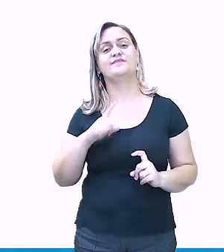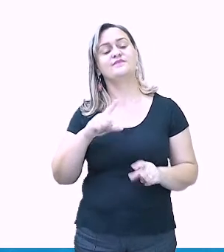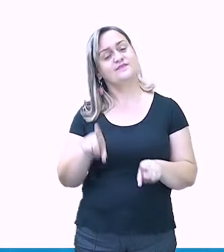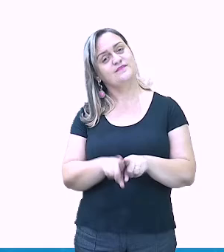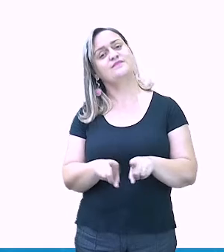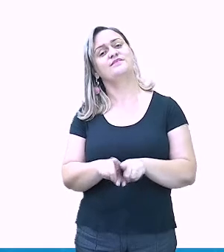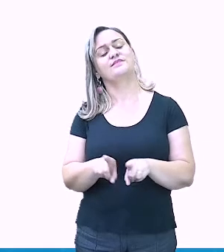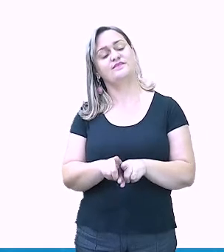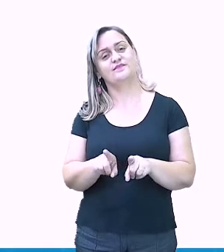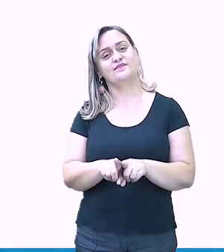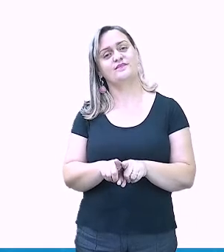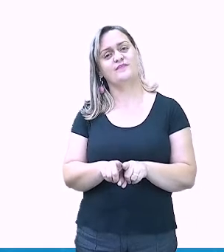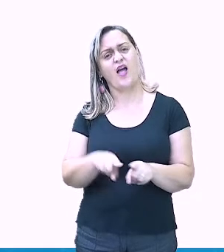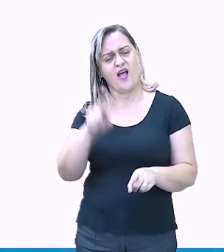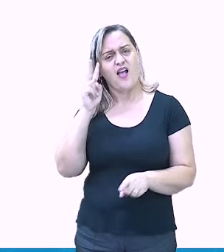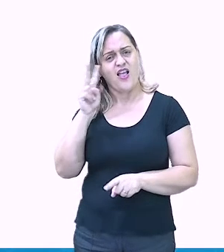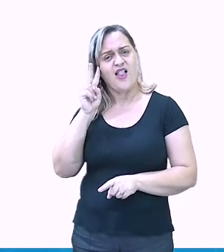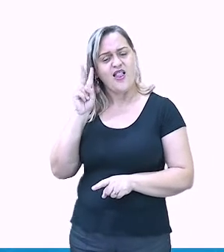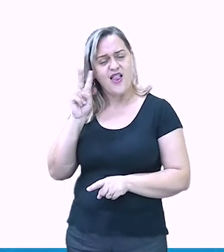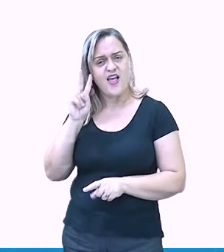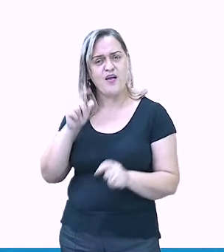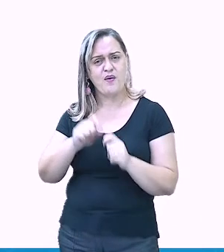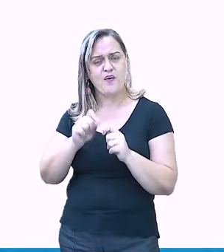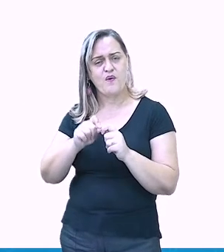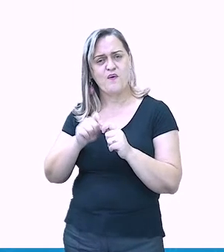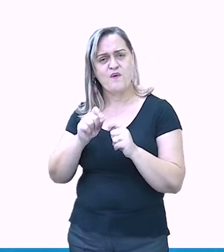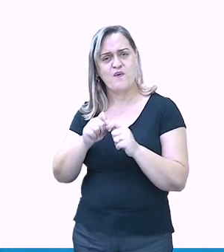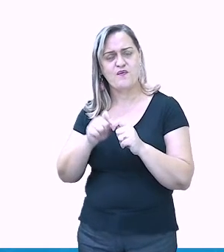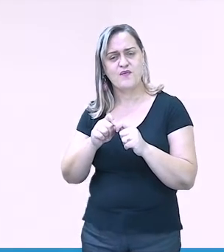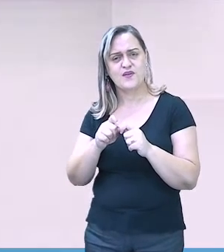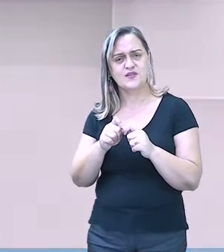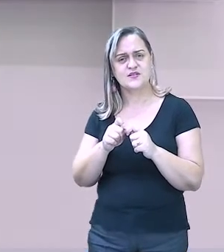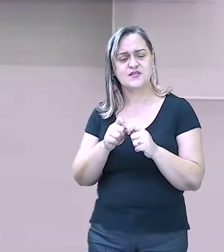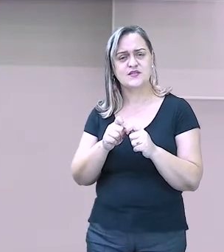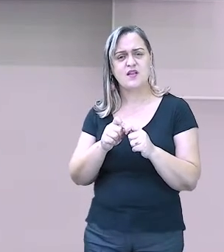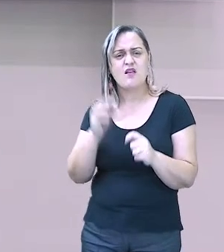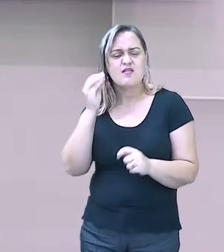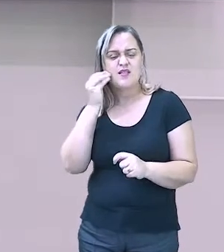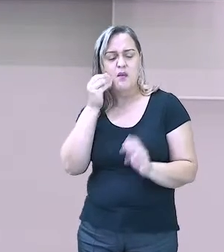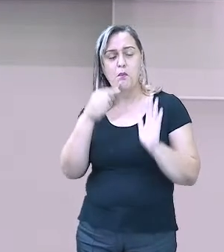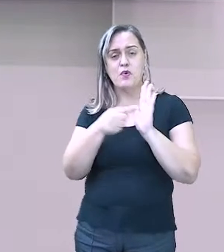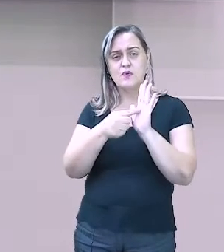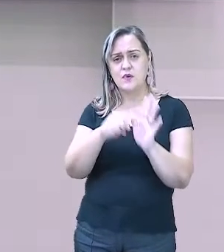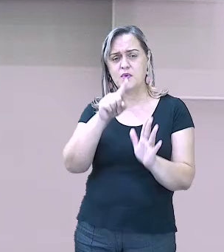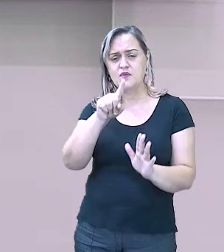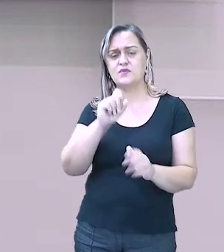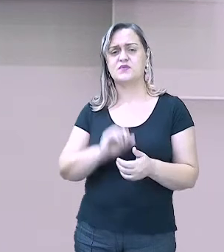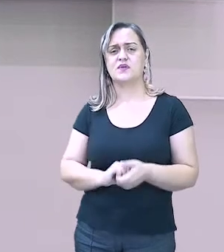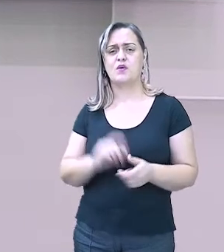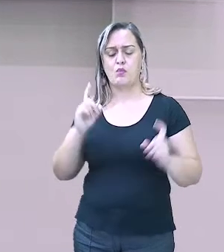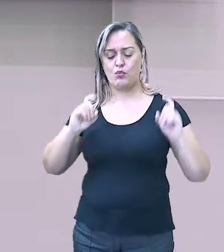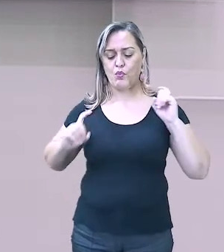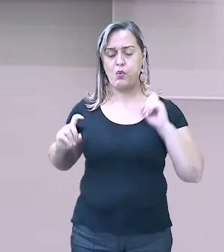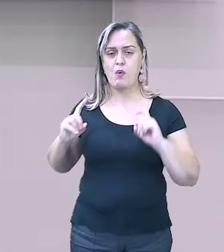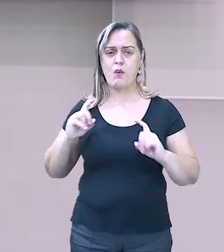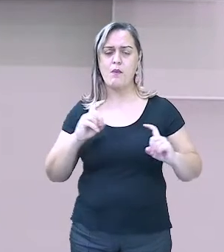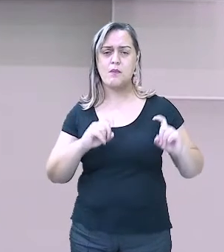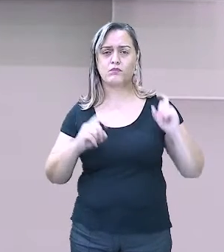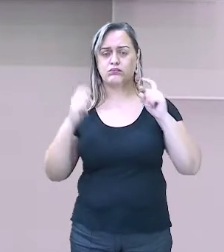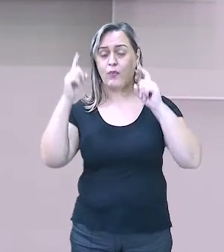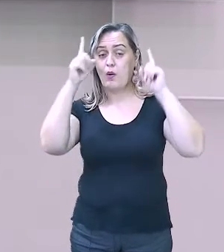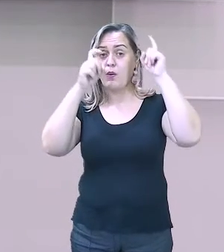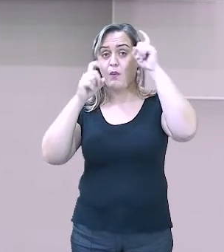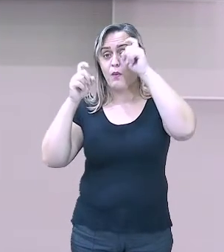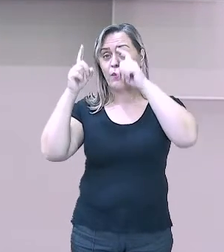verdade, a segunda parte da aula sobre interjeição, tentando demonstrar para vocês, estudantes, essa expressão aqui